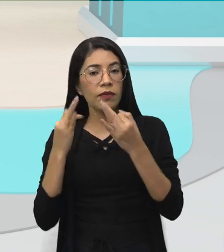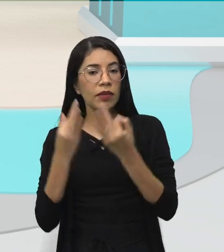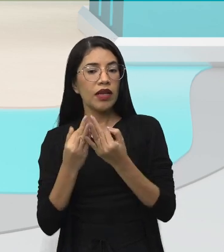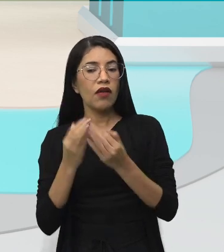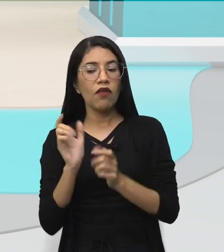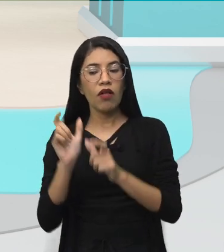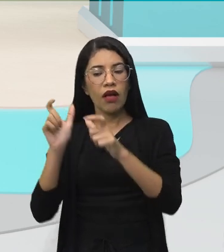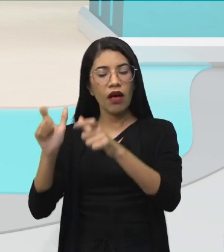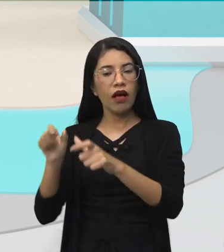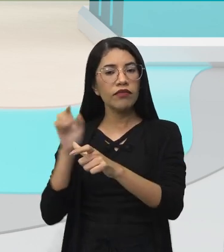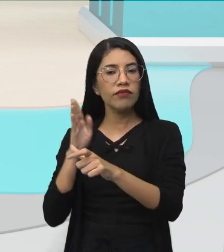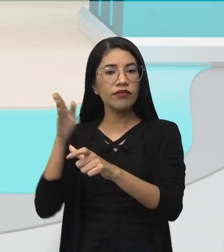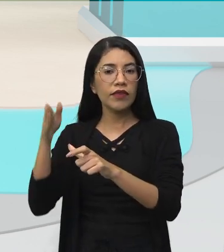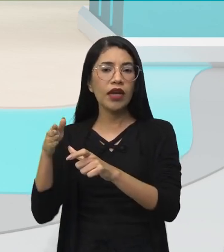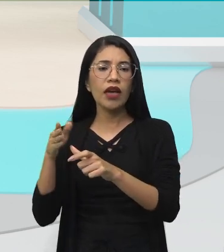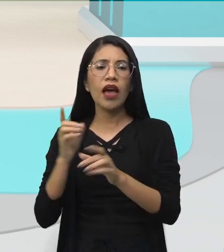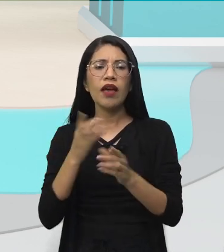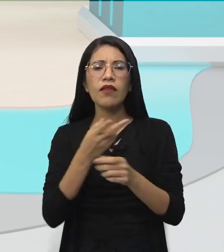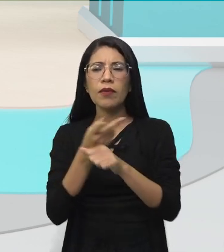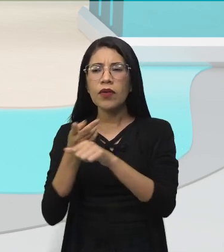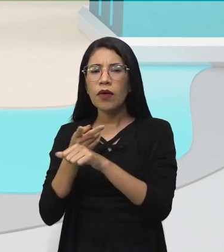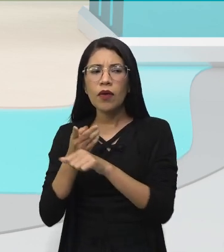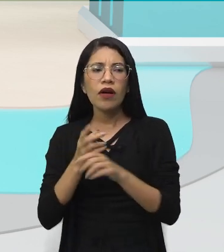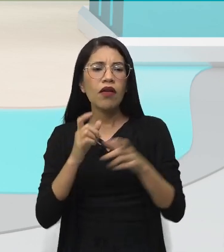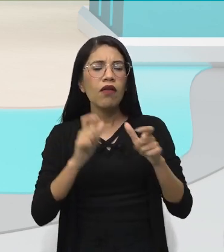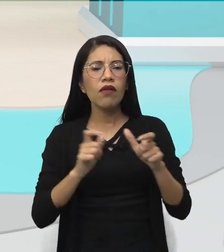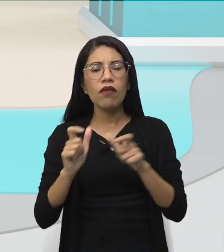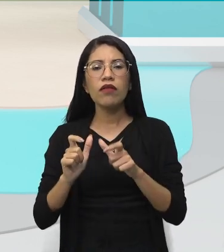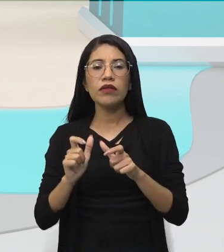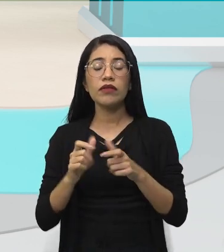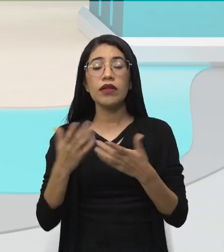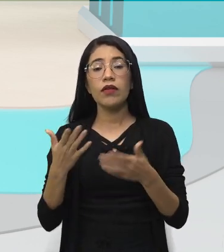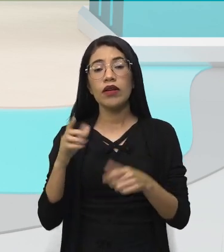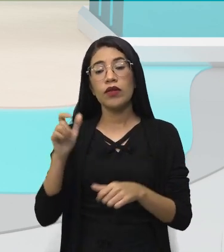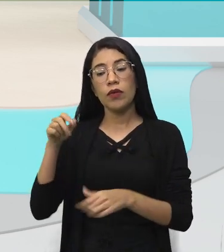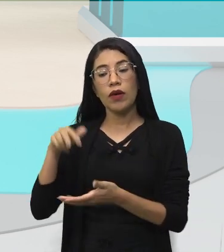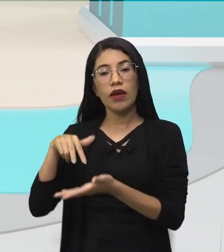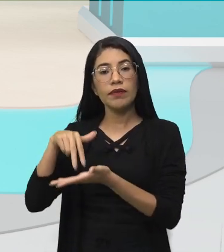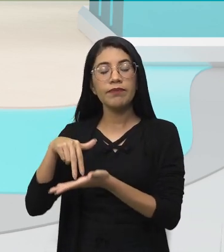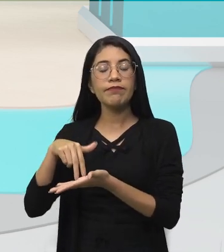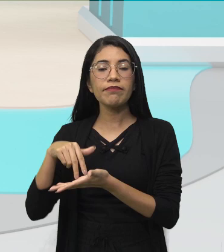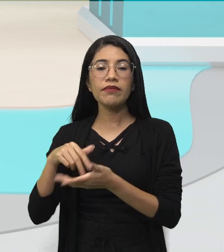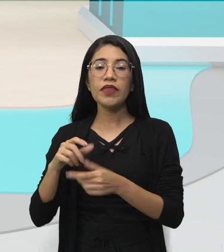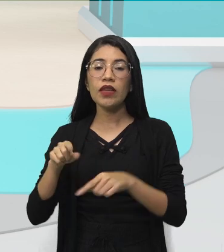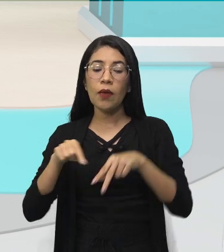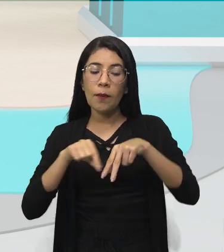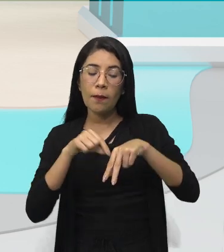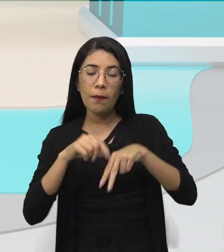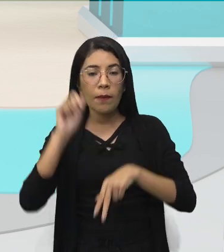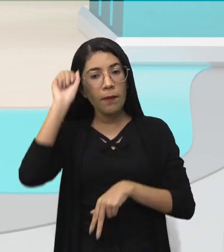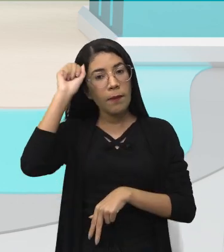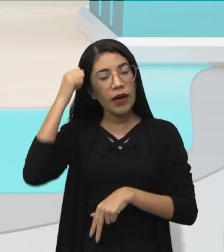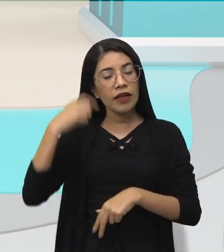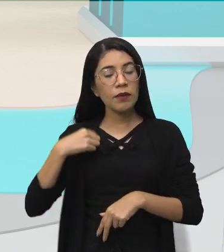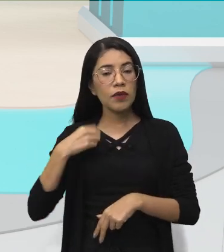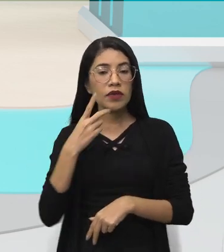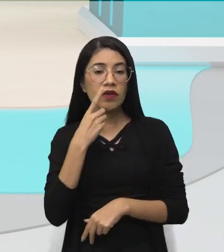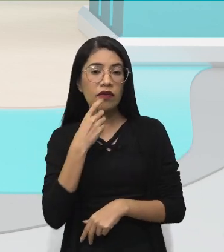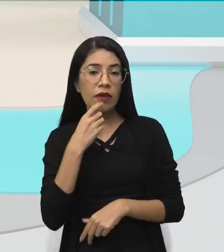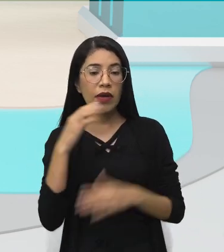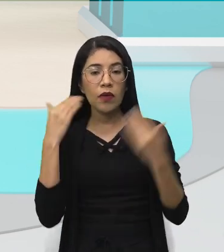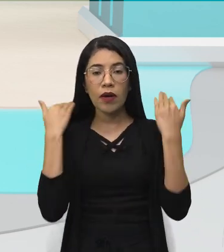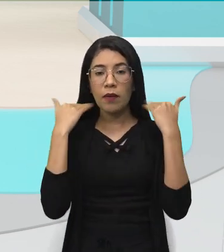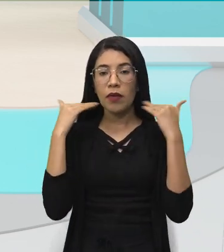tal lugar, eu já tô aqui, onde é que você tá? Aí a pessoa diz, olha, eu tô de calça preta, blusa vermelha, meu cabelo